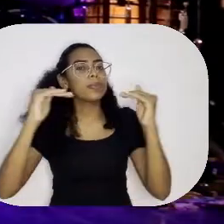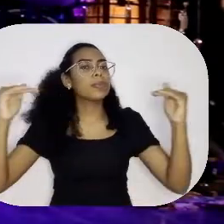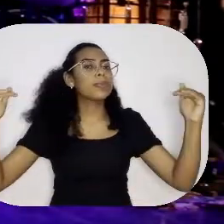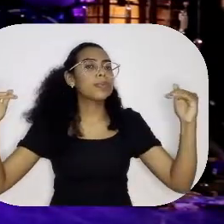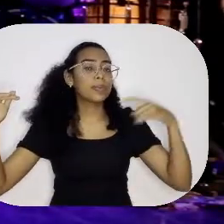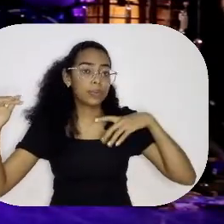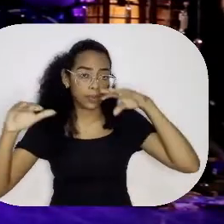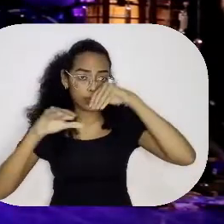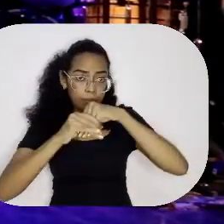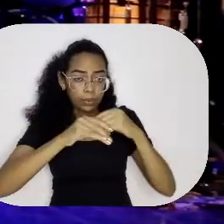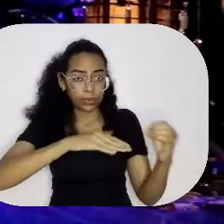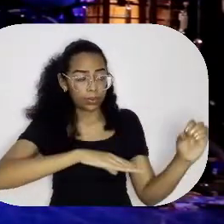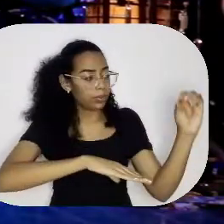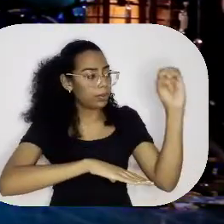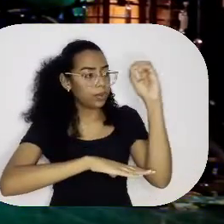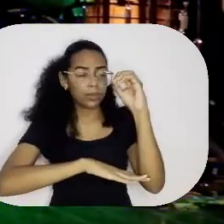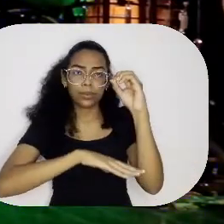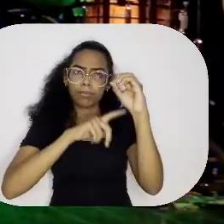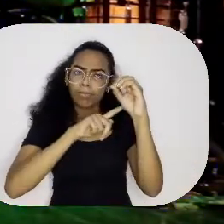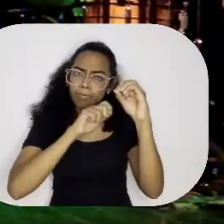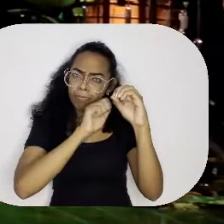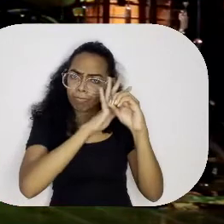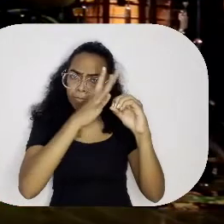horizonte onde o sol se faz brilhar.